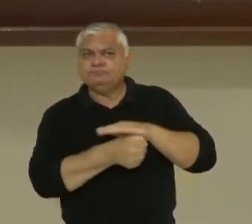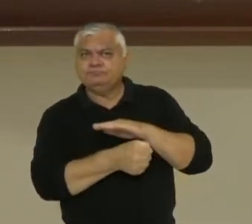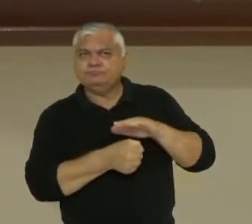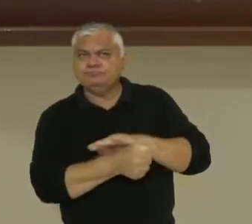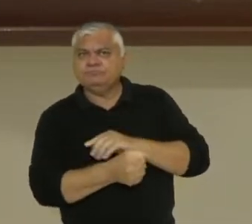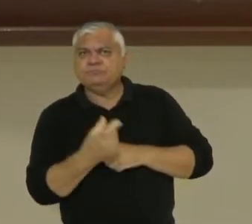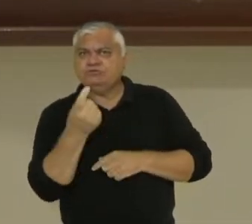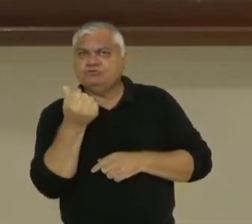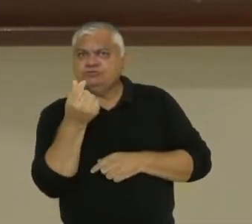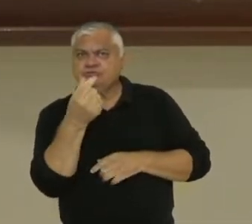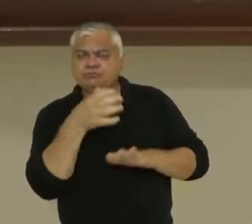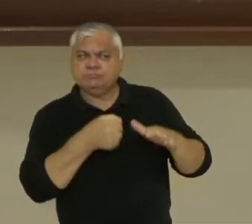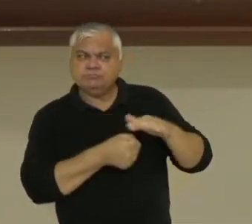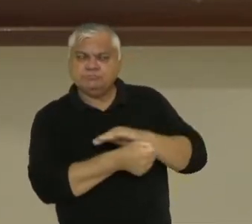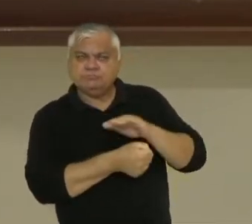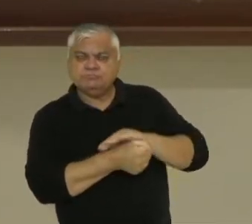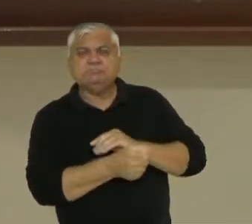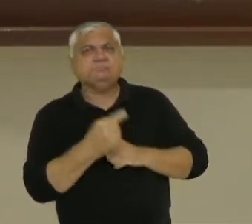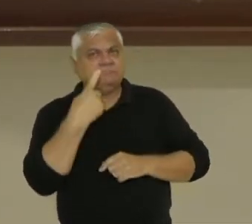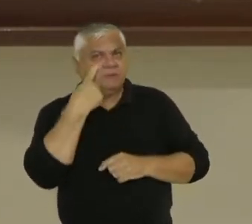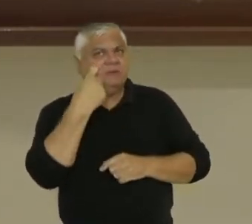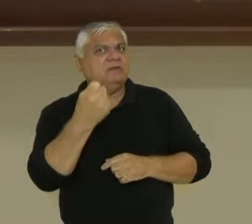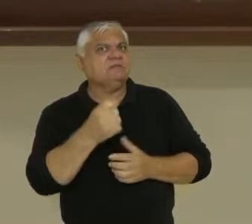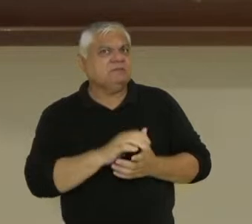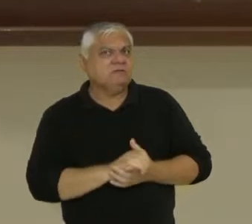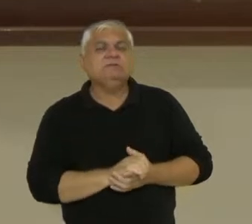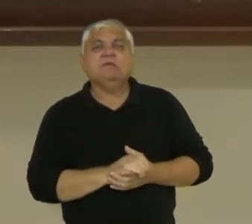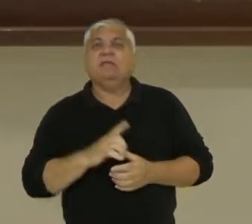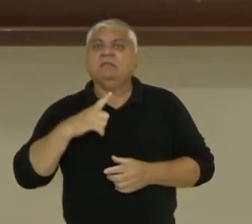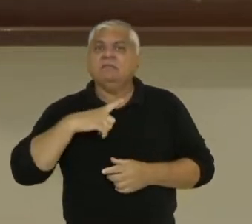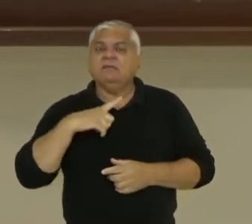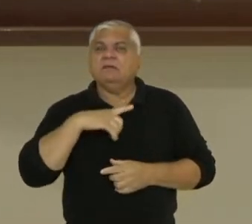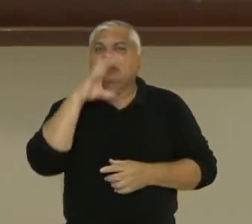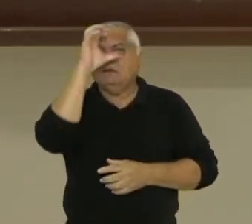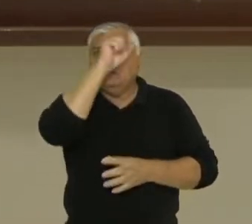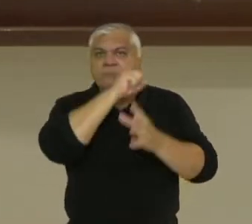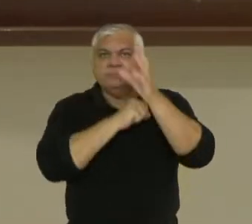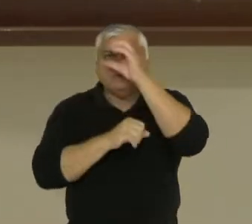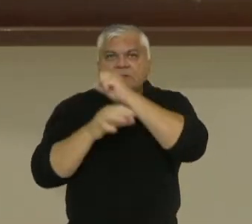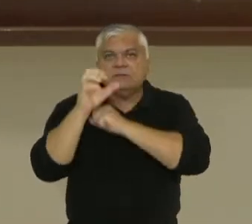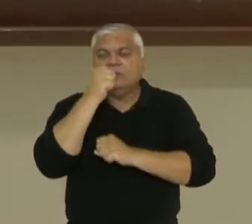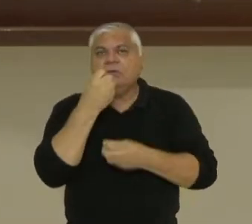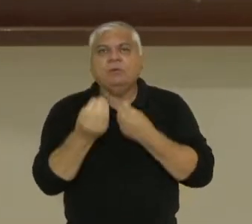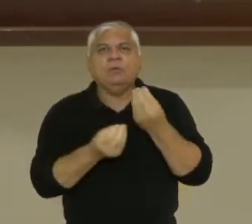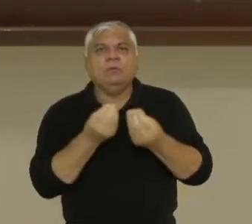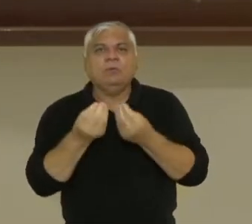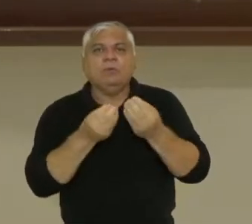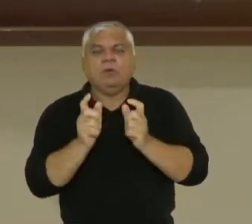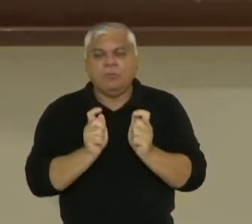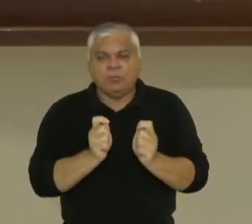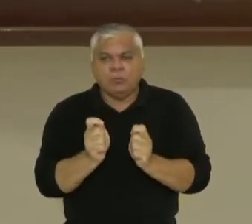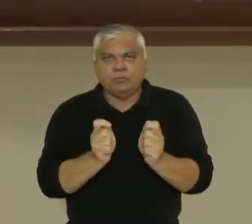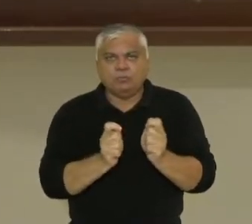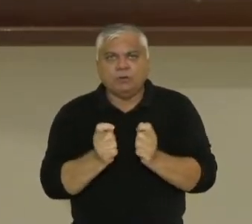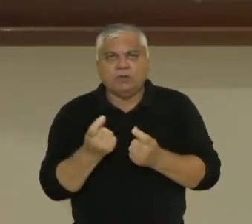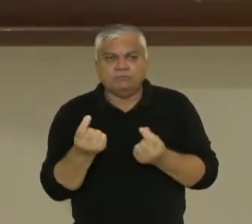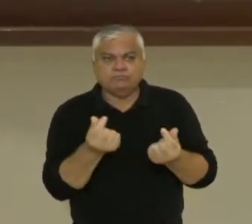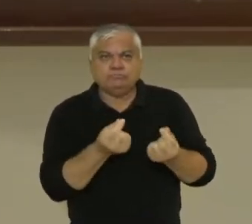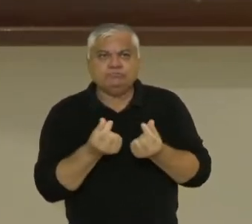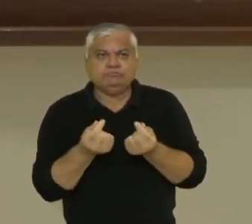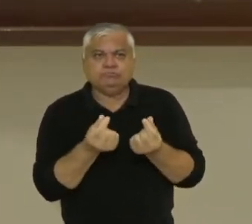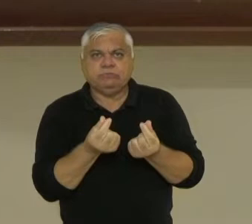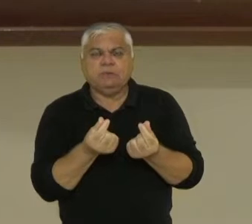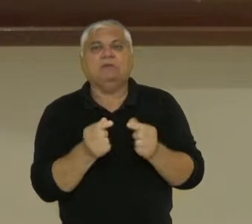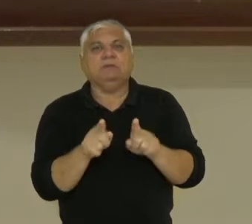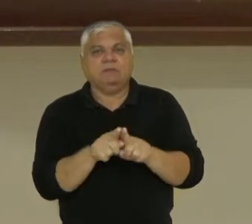investimentos. Investimentos é bastante interessante, né? A gente tem que aprender já que a gente precisa ter um controle financeiro, ou